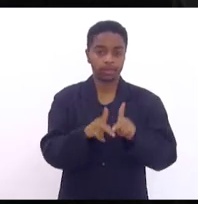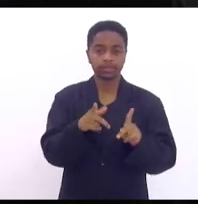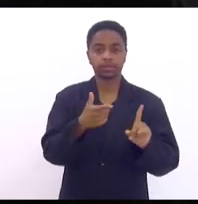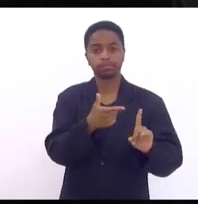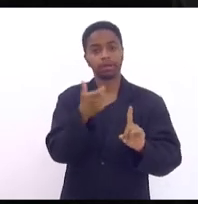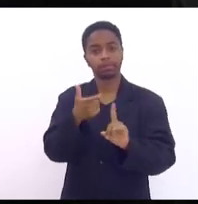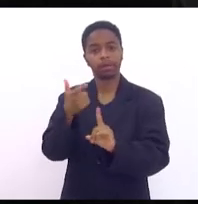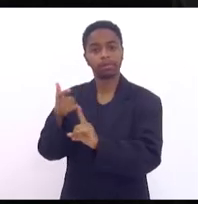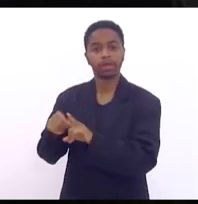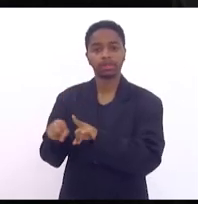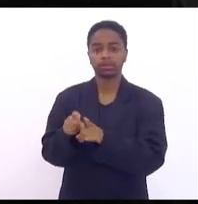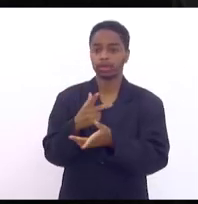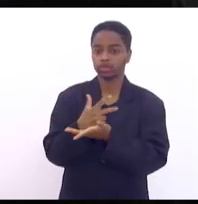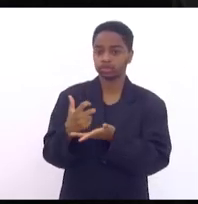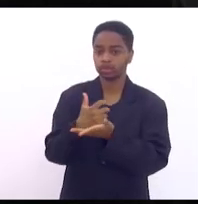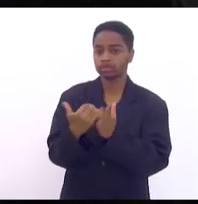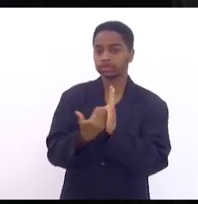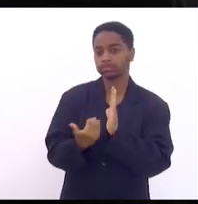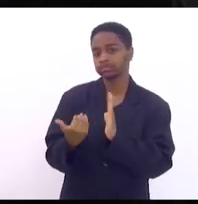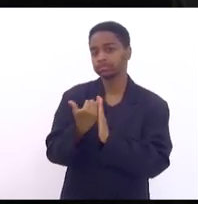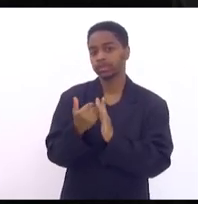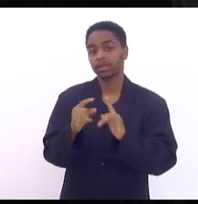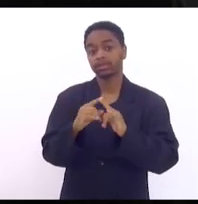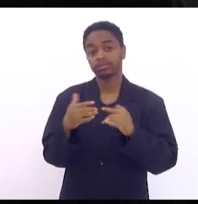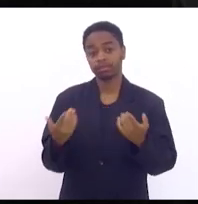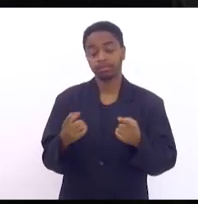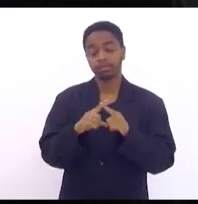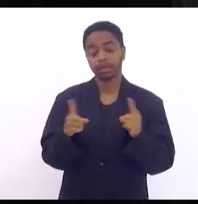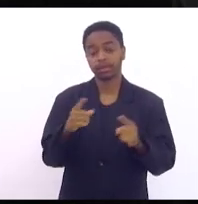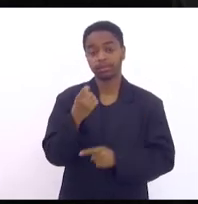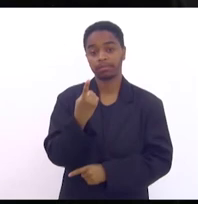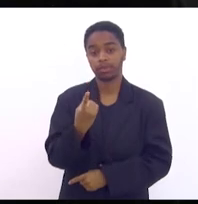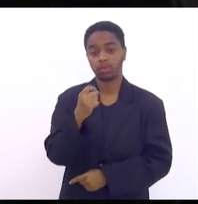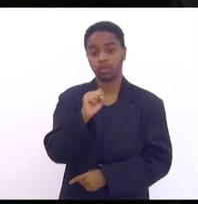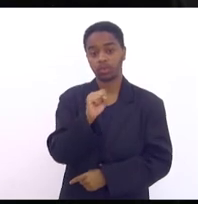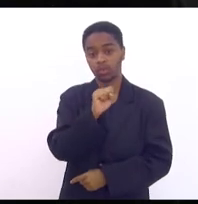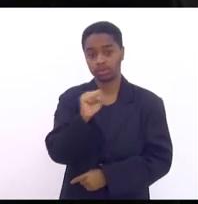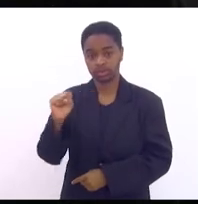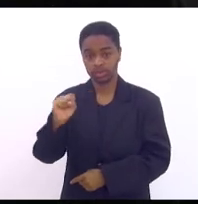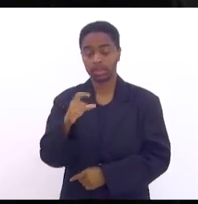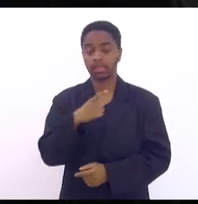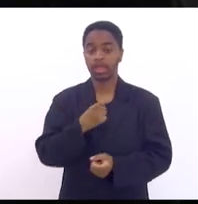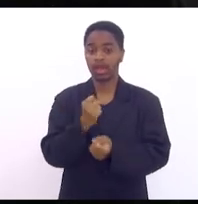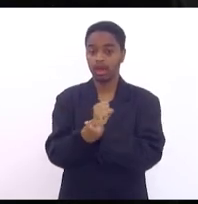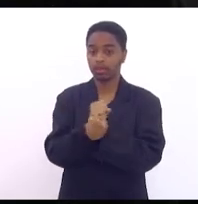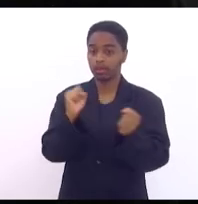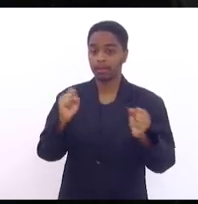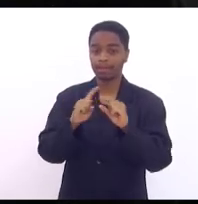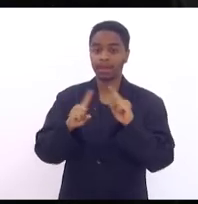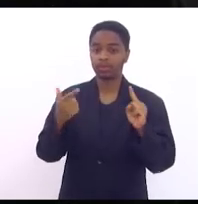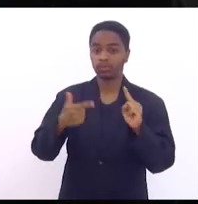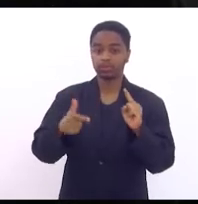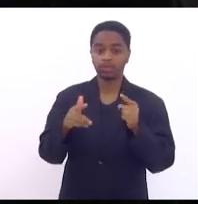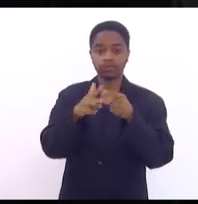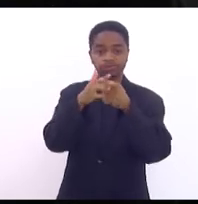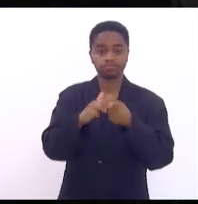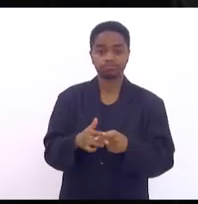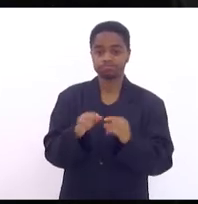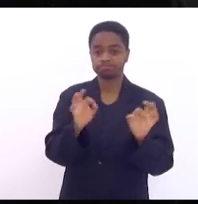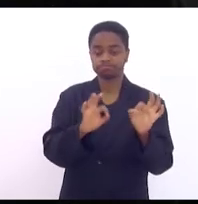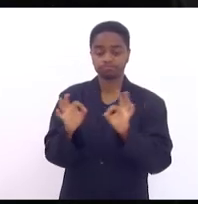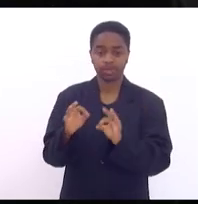e hiperexploração, e viu em 1888 a abolição acontecer sem um processo de reparação